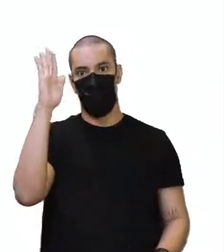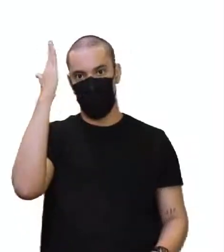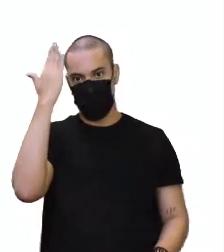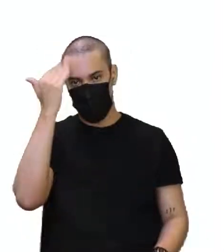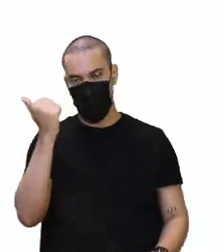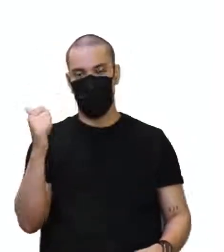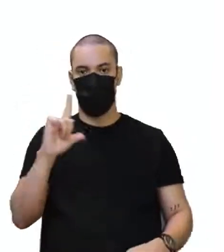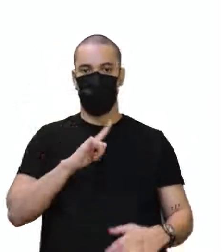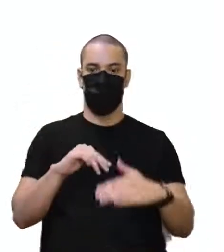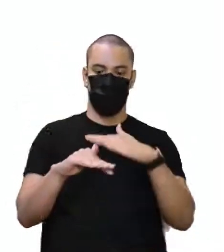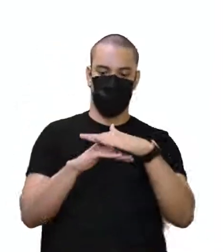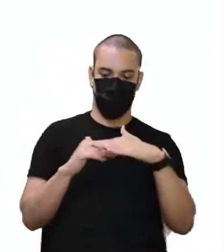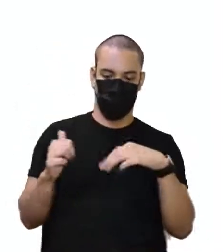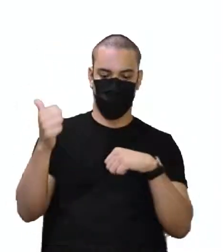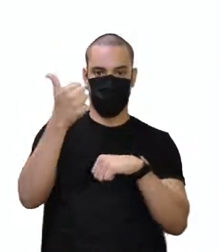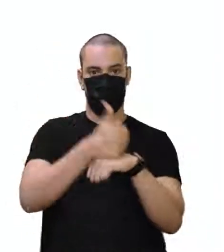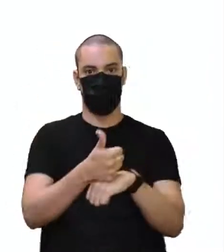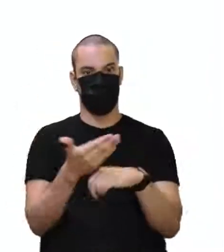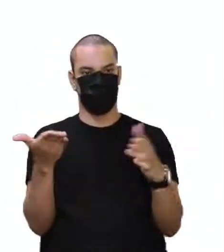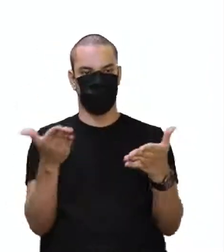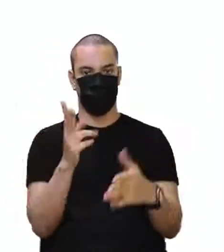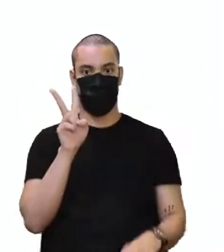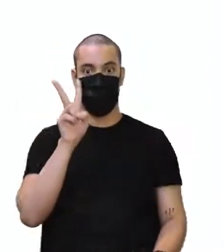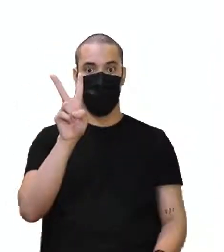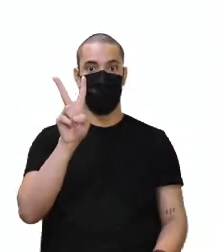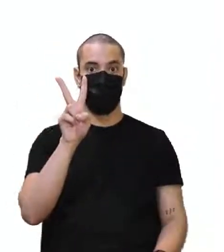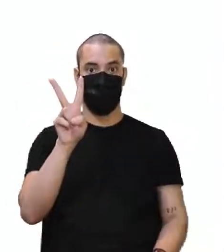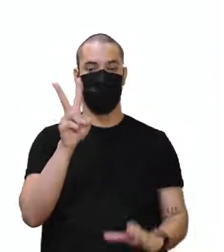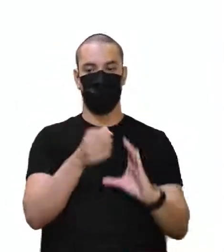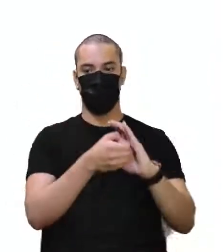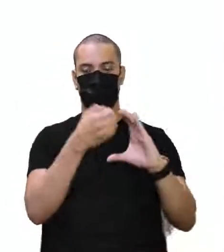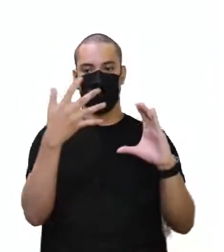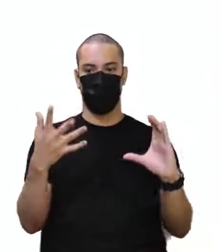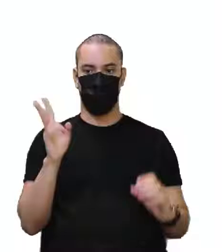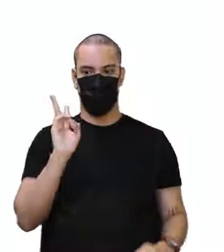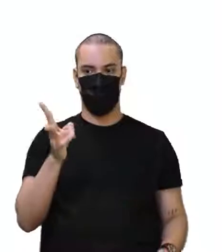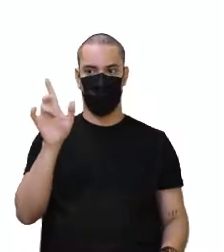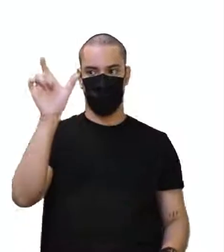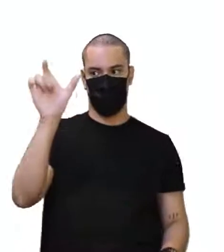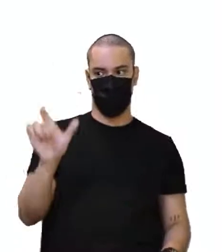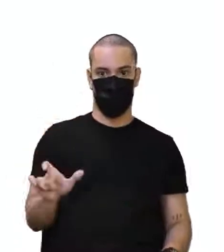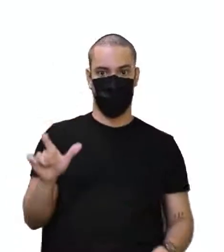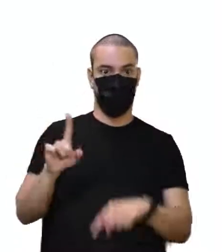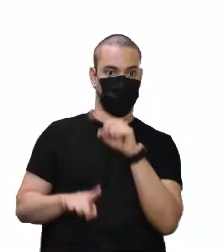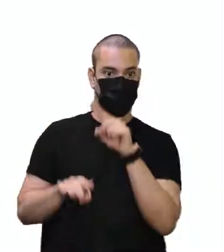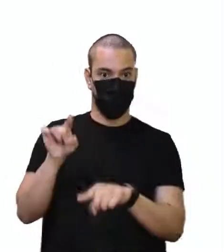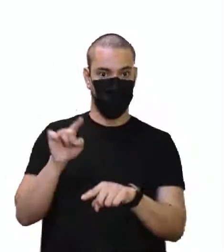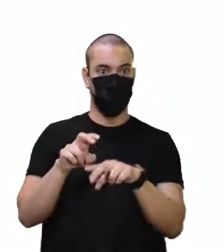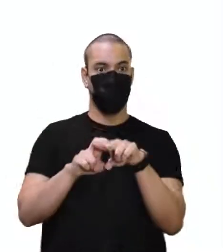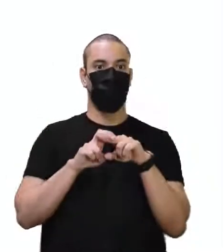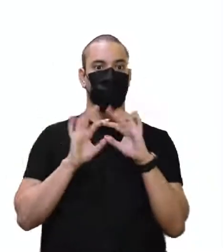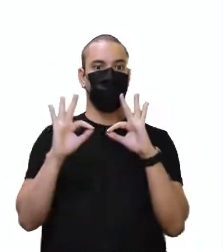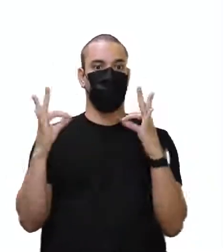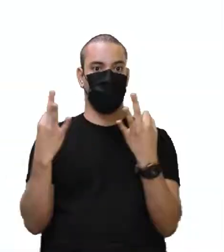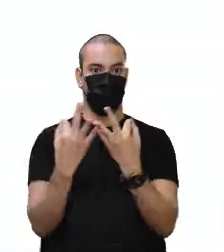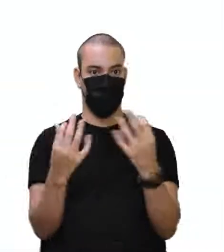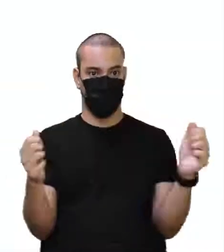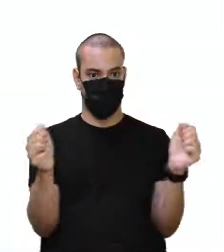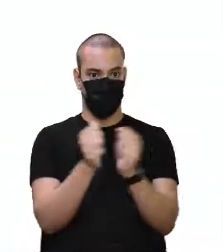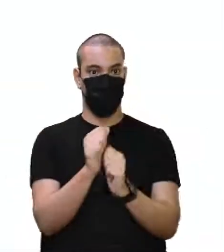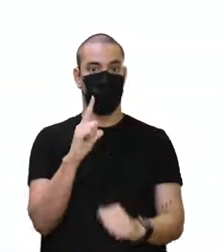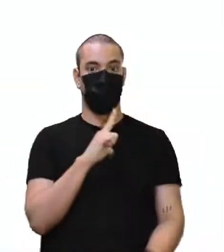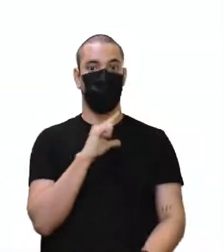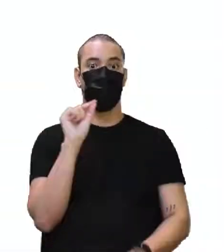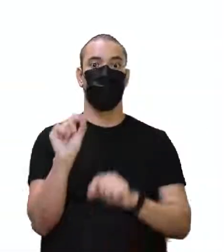recessivas, mas agora duas características eu estou observando no mesmo indivíduo. Então, na geração parental, eu vou